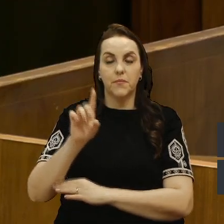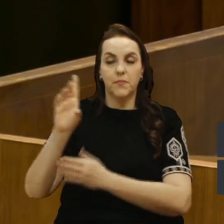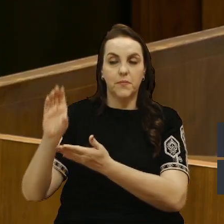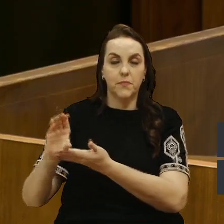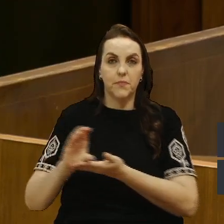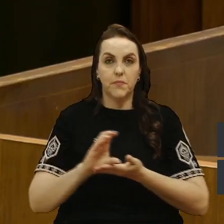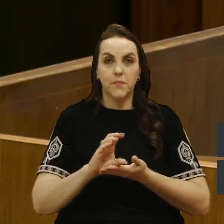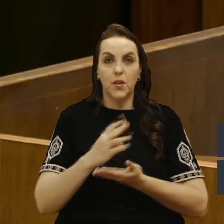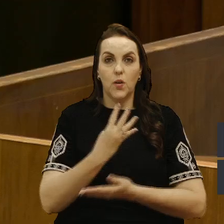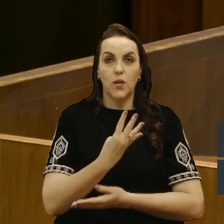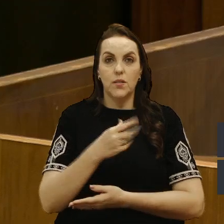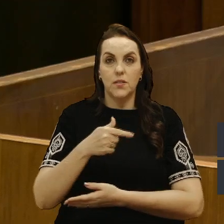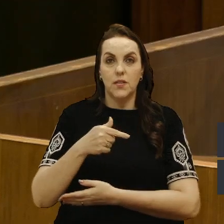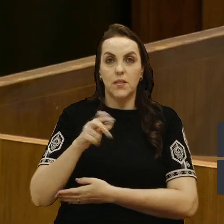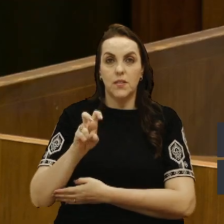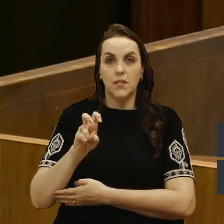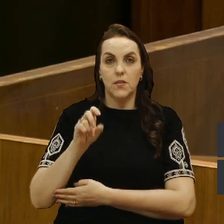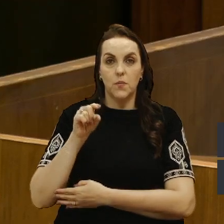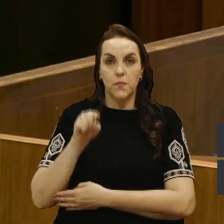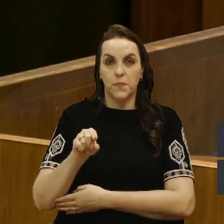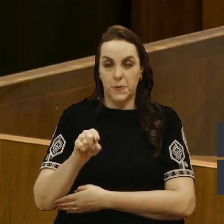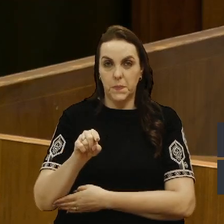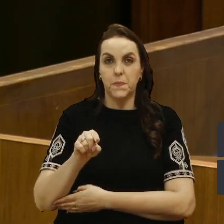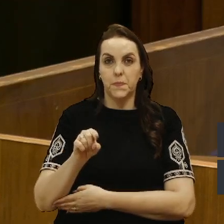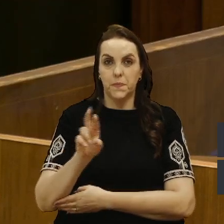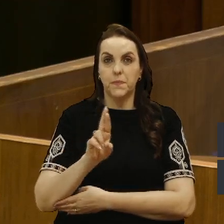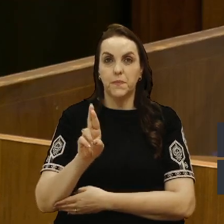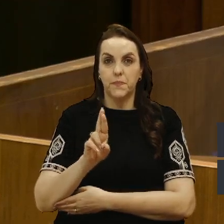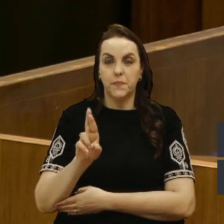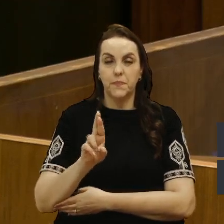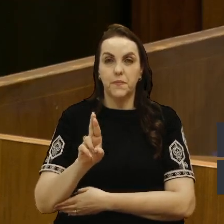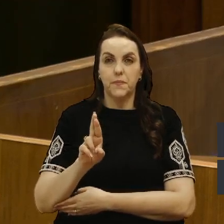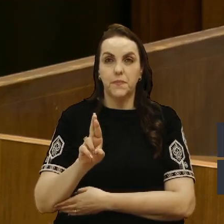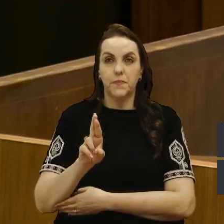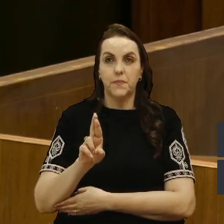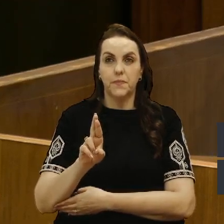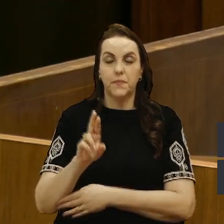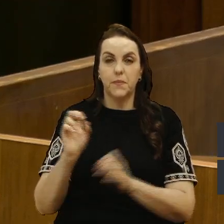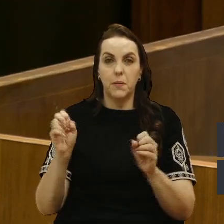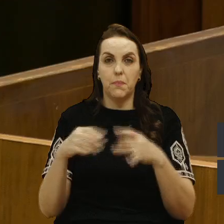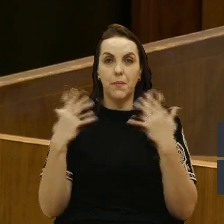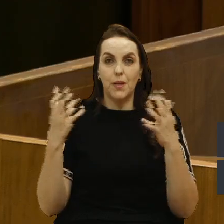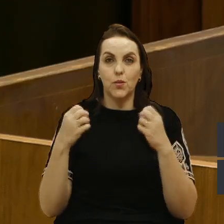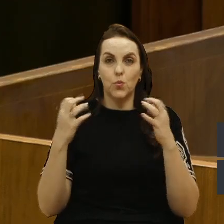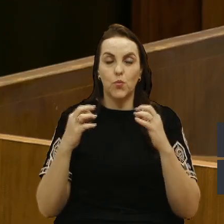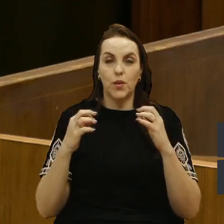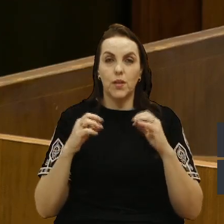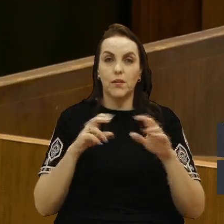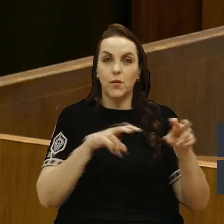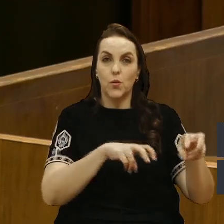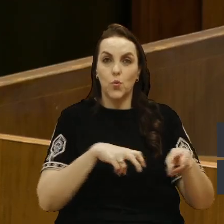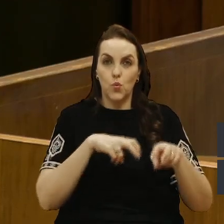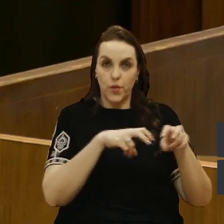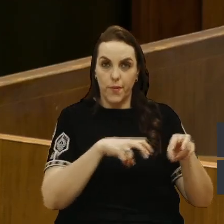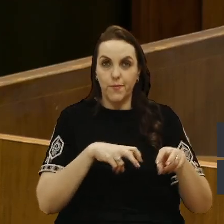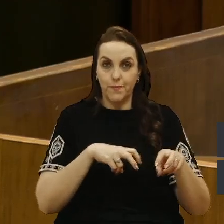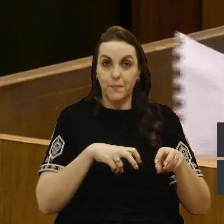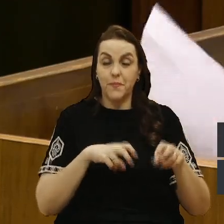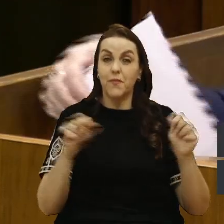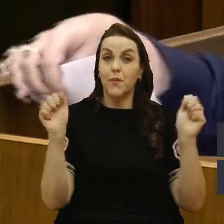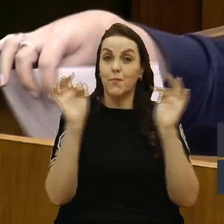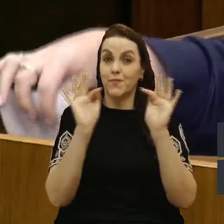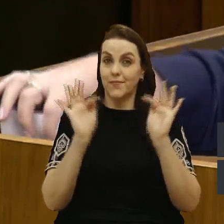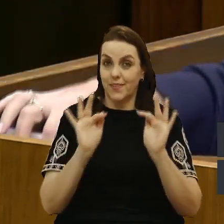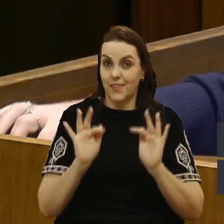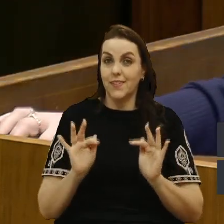de 475 mil para patrulha rural. A gente ficou até feliz,